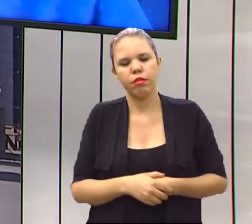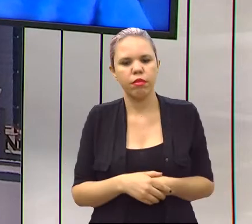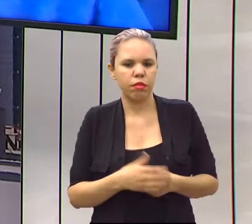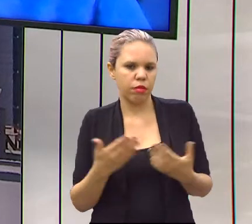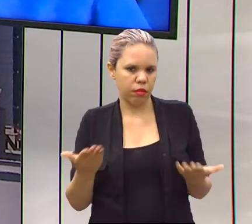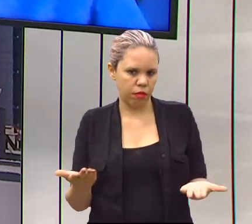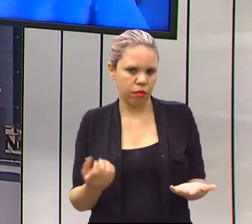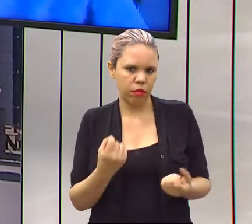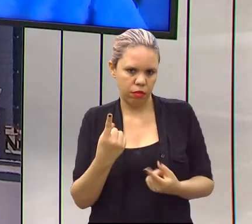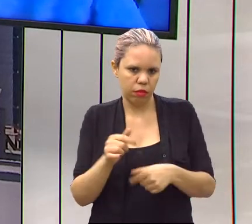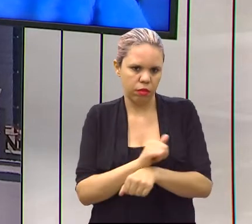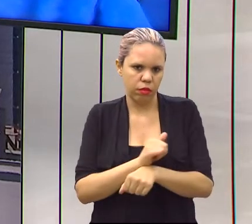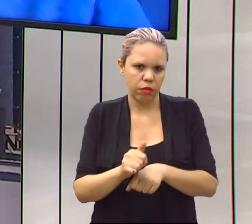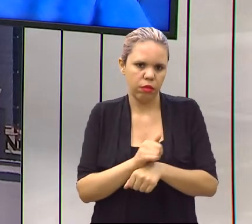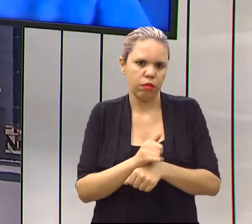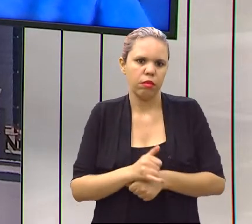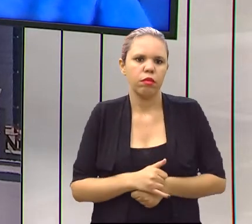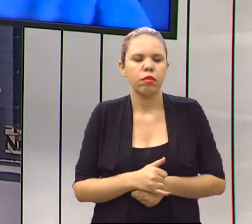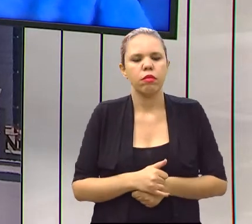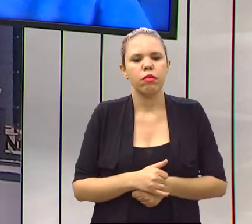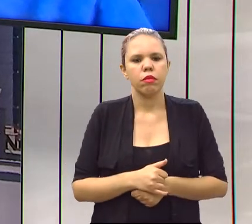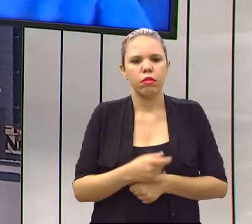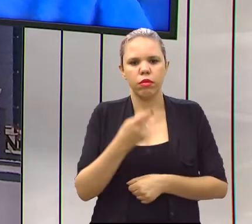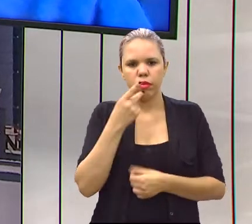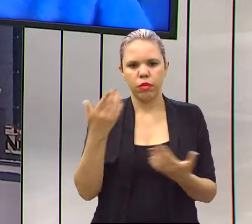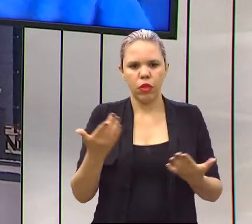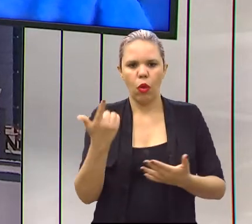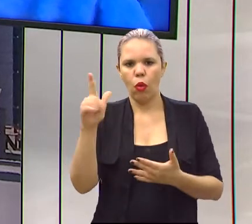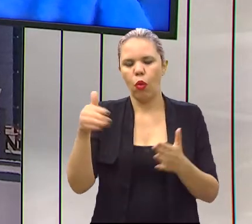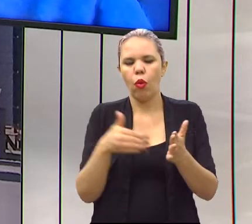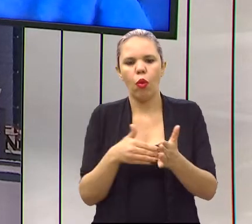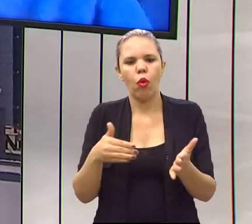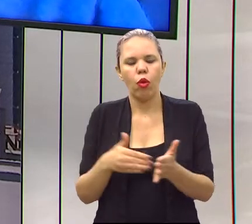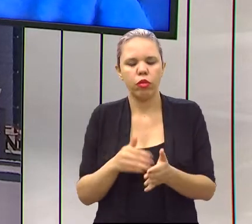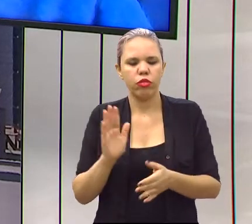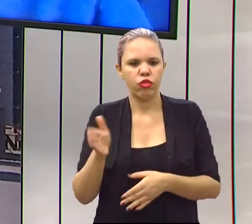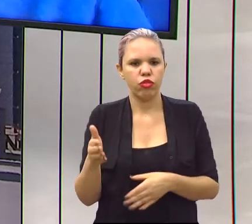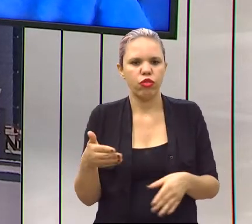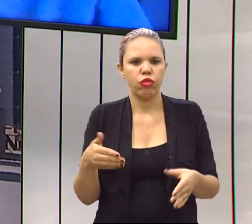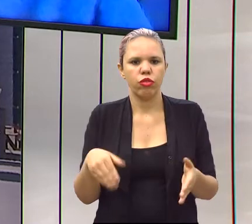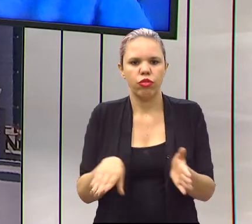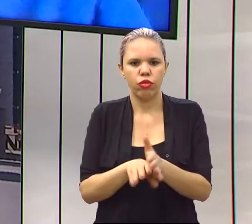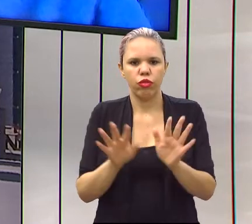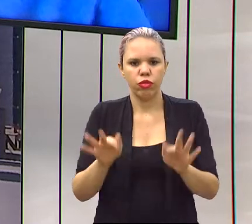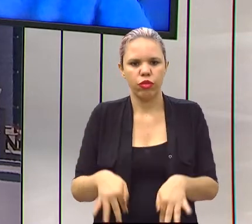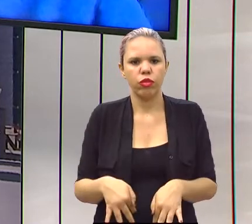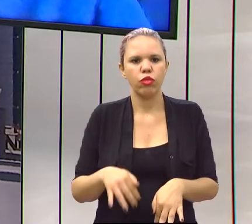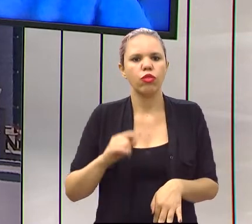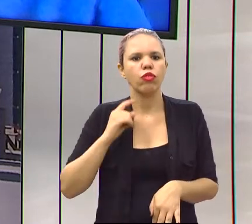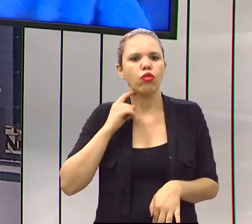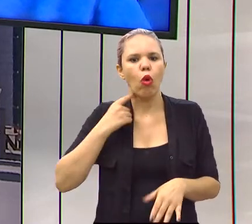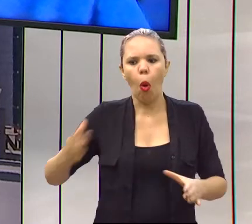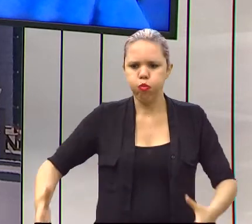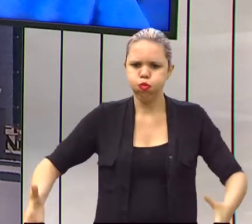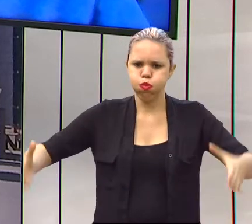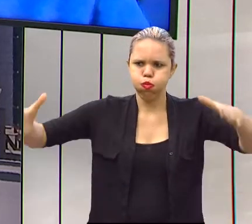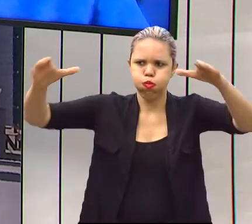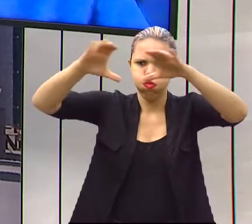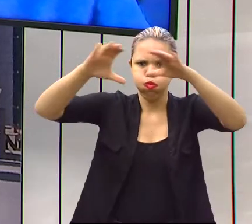conscientização. Então, esse é um dos caminhos. Tá certo. A gente vai falar agora de um último ponto, que nós já estamos chegando no final, os